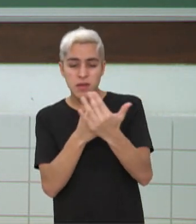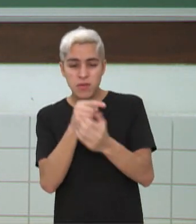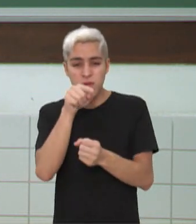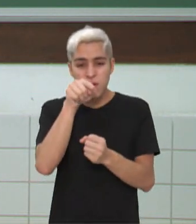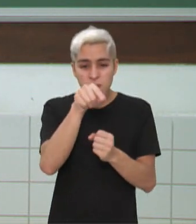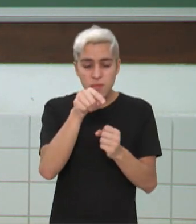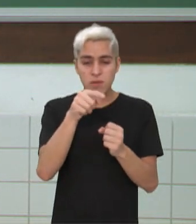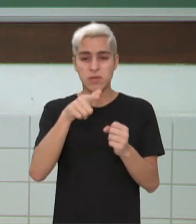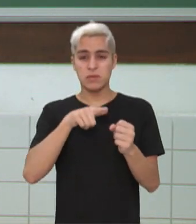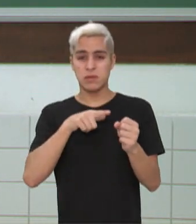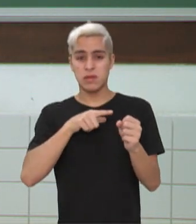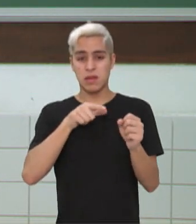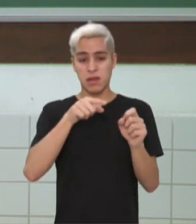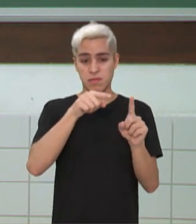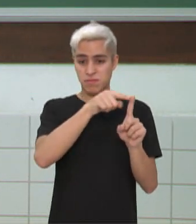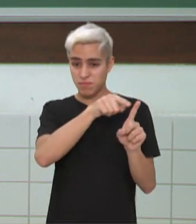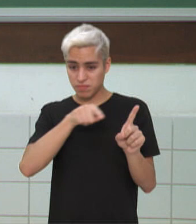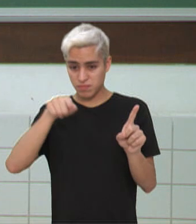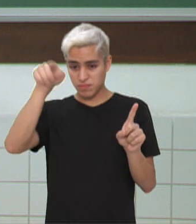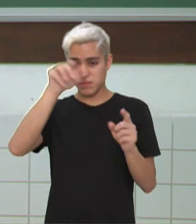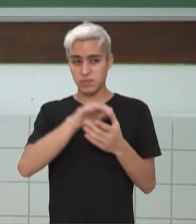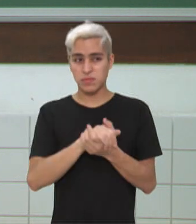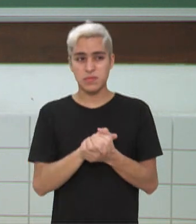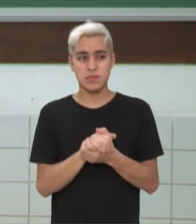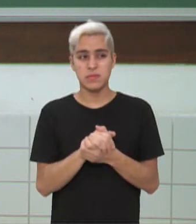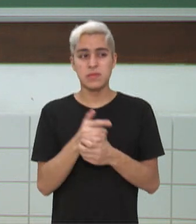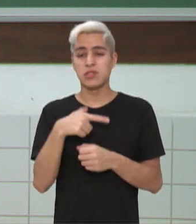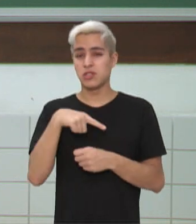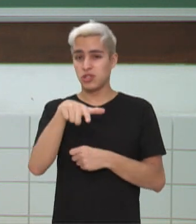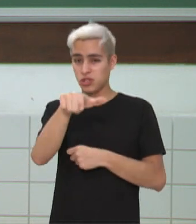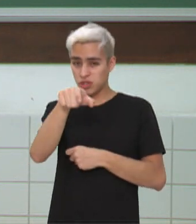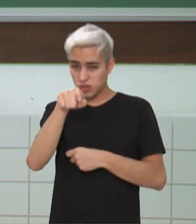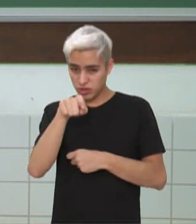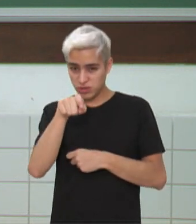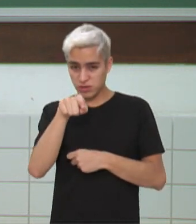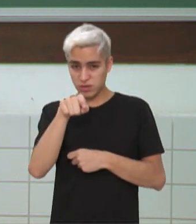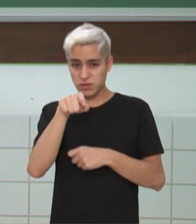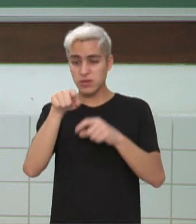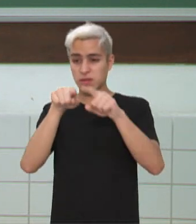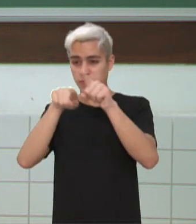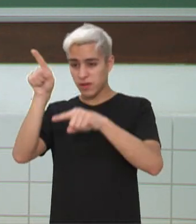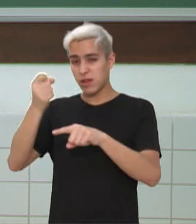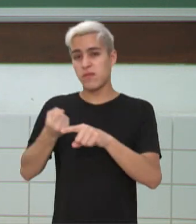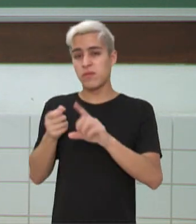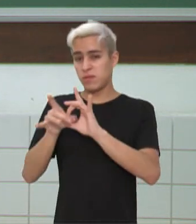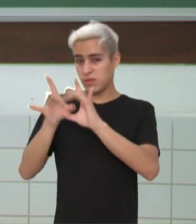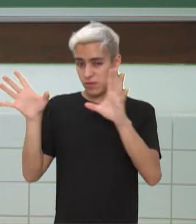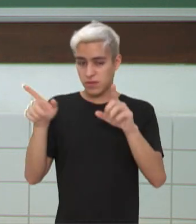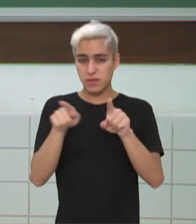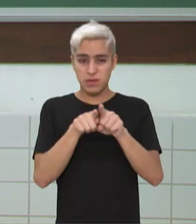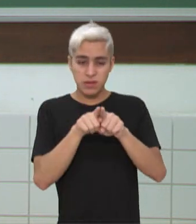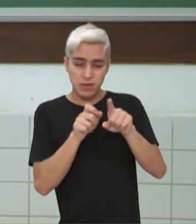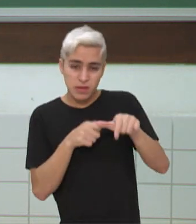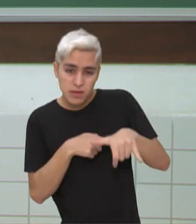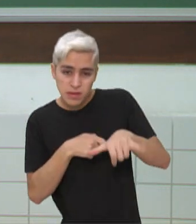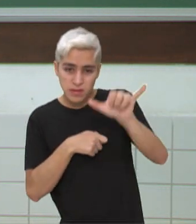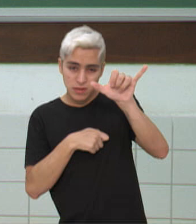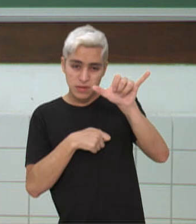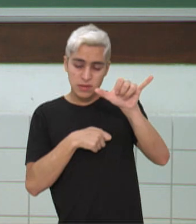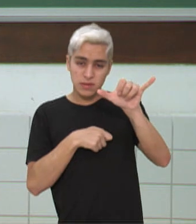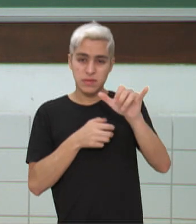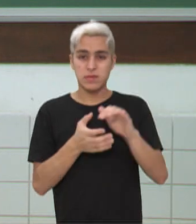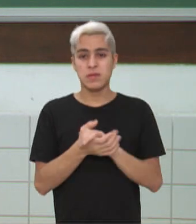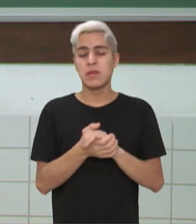duas coordenadas. A coordenada x do vértice, que é da variável independente, e a coordenada y do